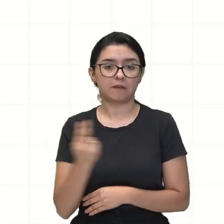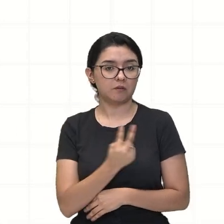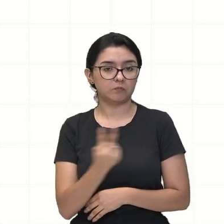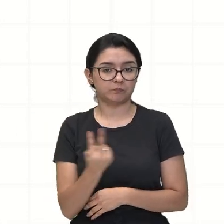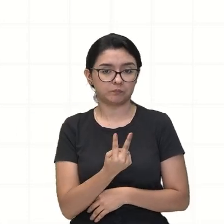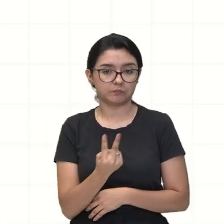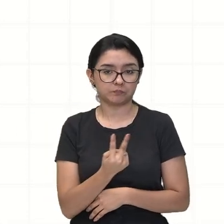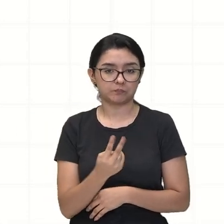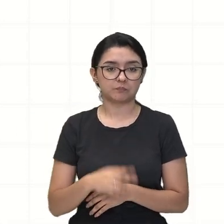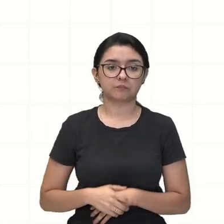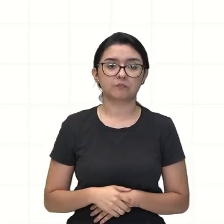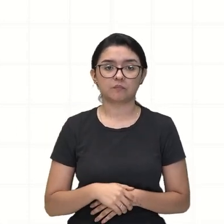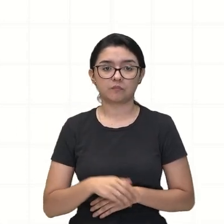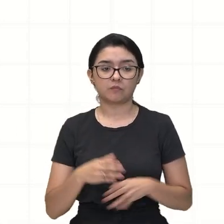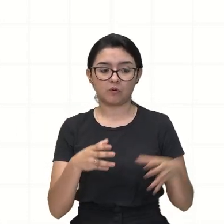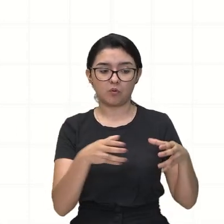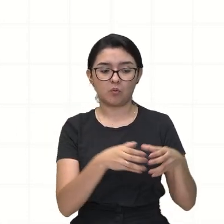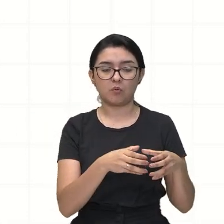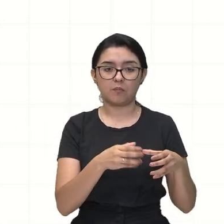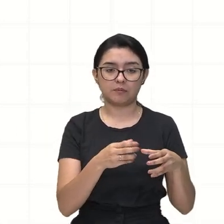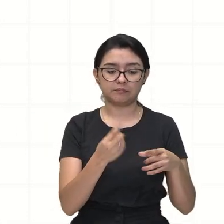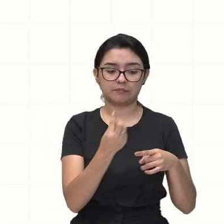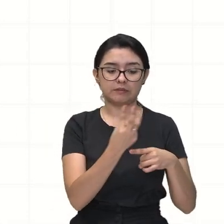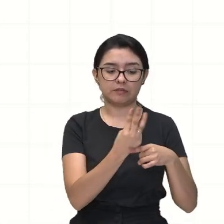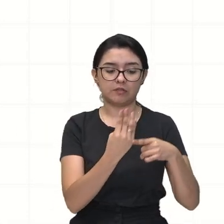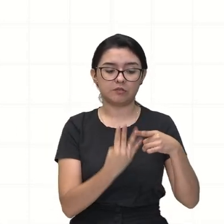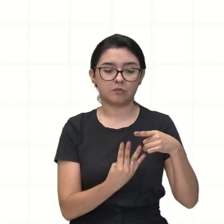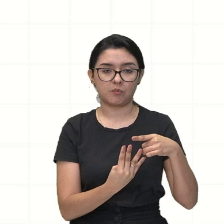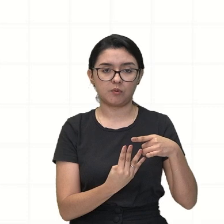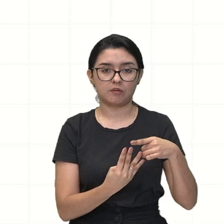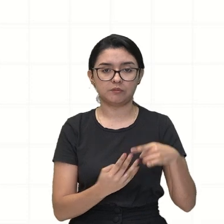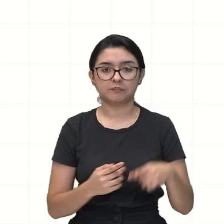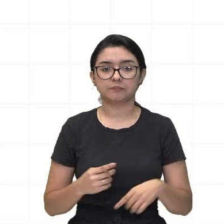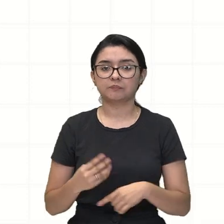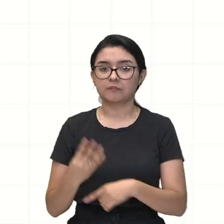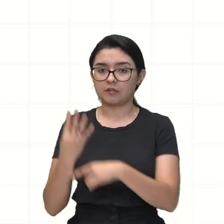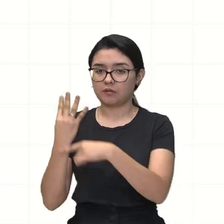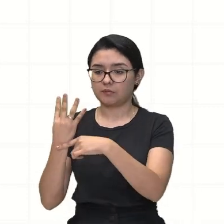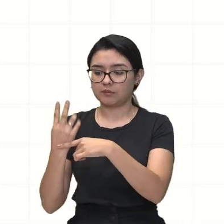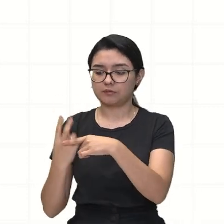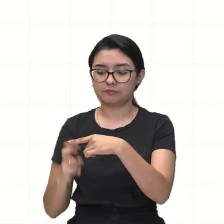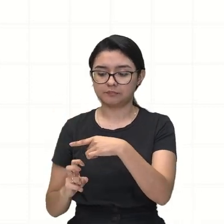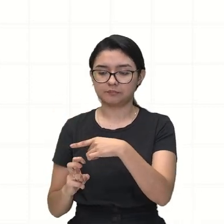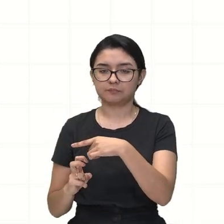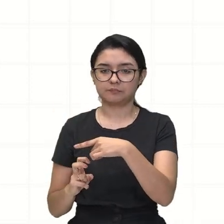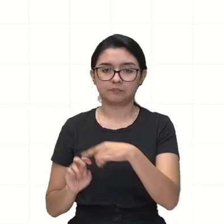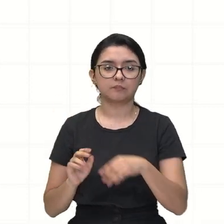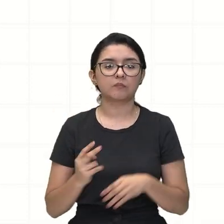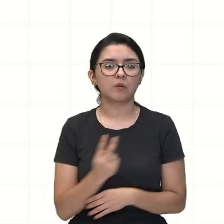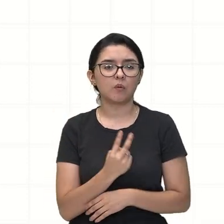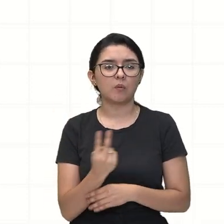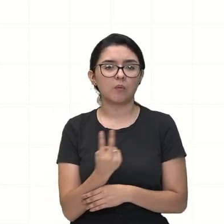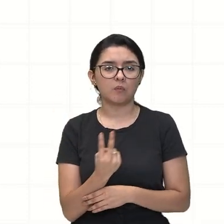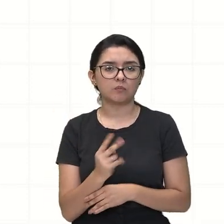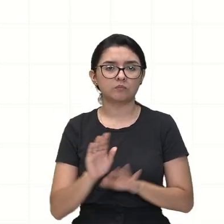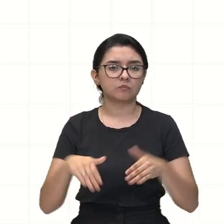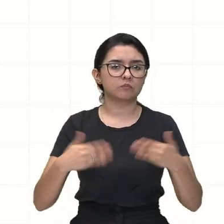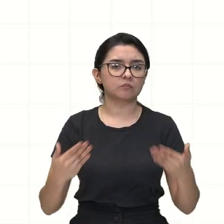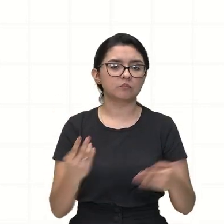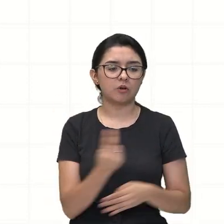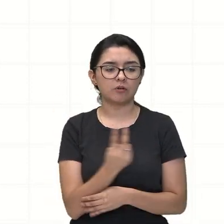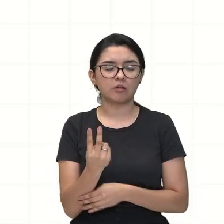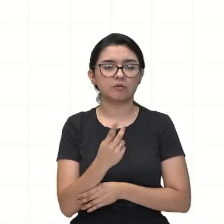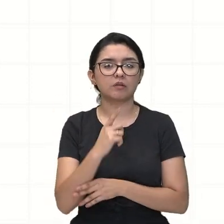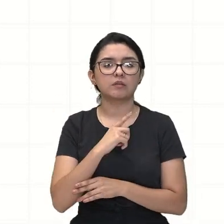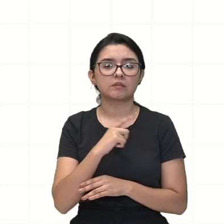né? Uma está com 3/4 e a outra com 4/5. Qual delas tem, né, está